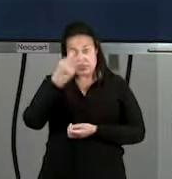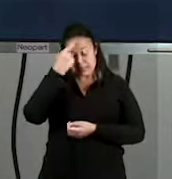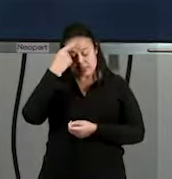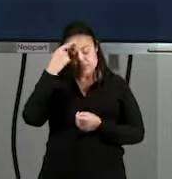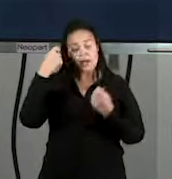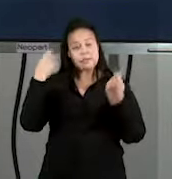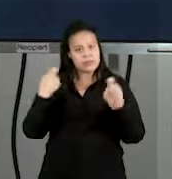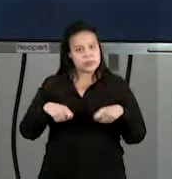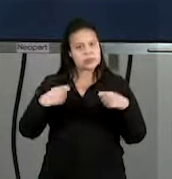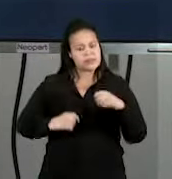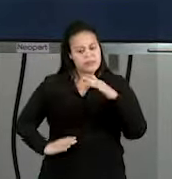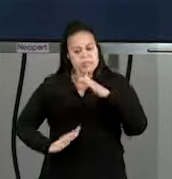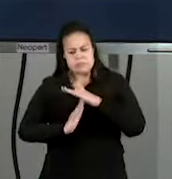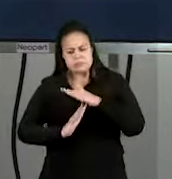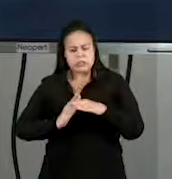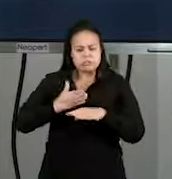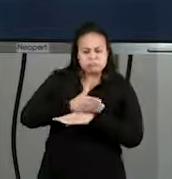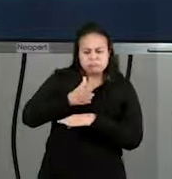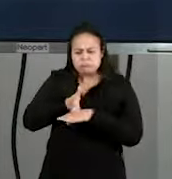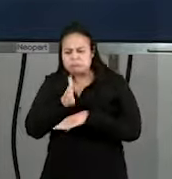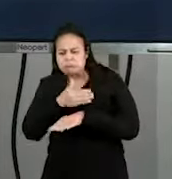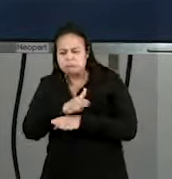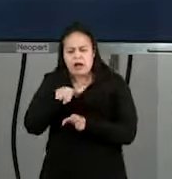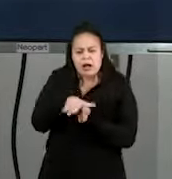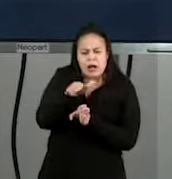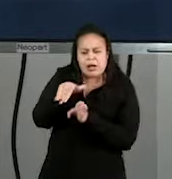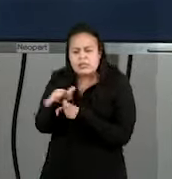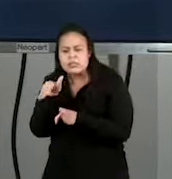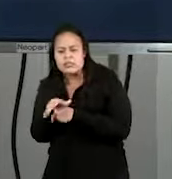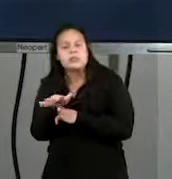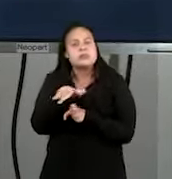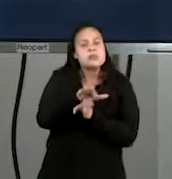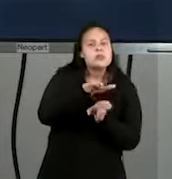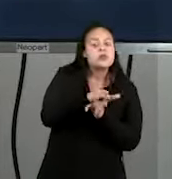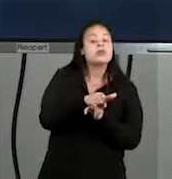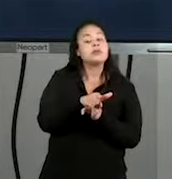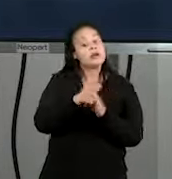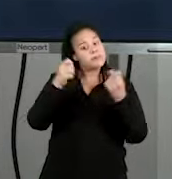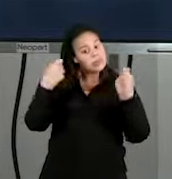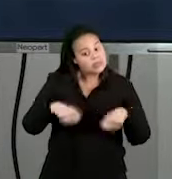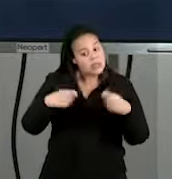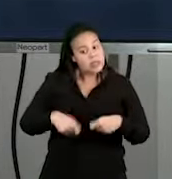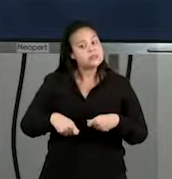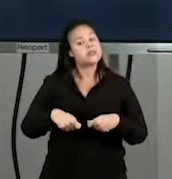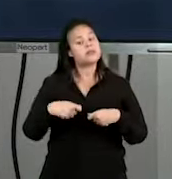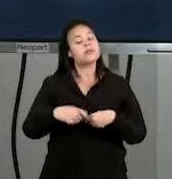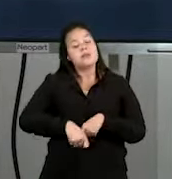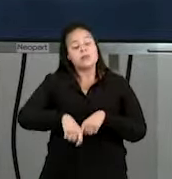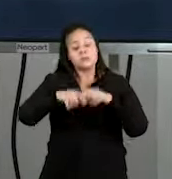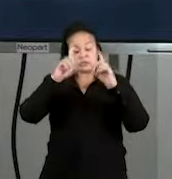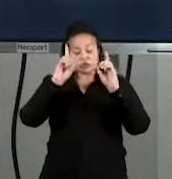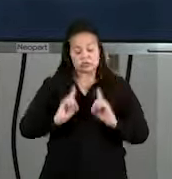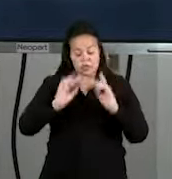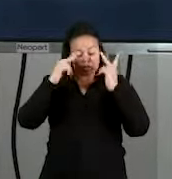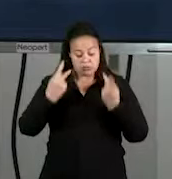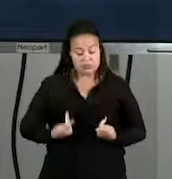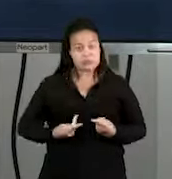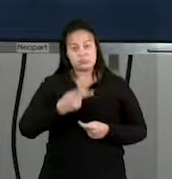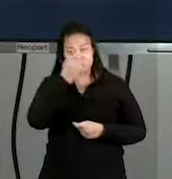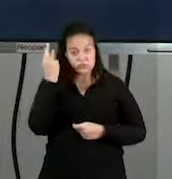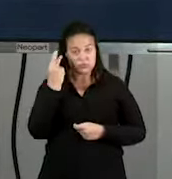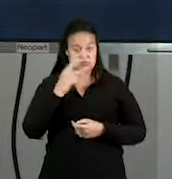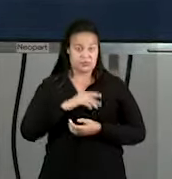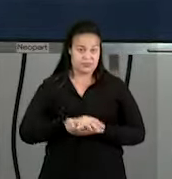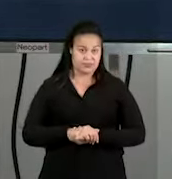um limite ou orientasse a conduta das pessoas. E aí, os direitos humanos são